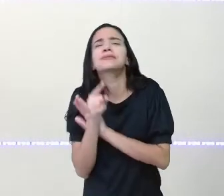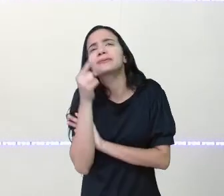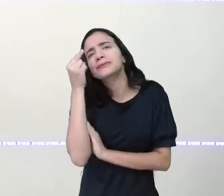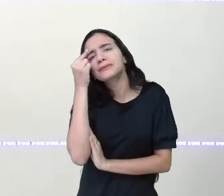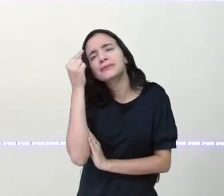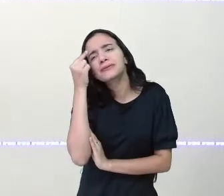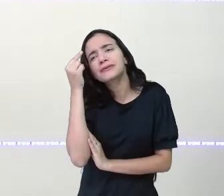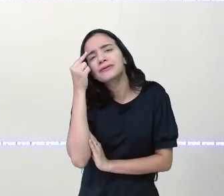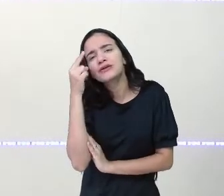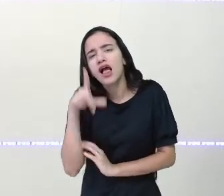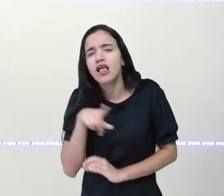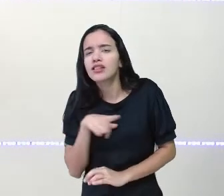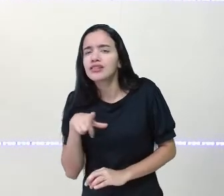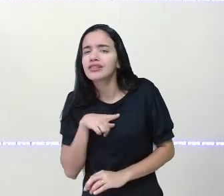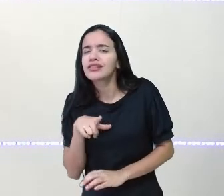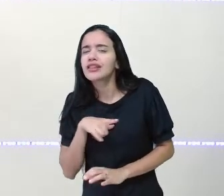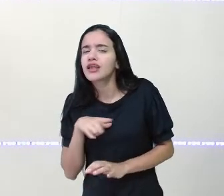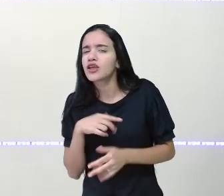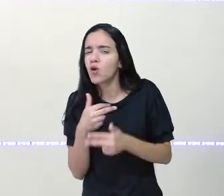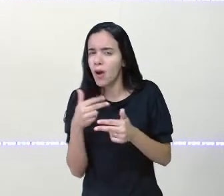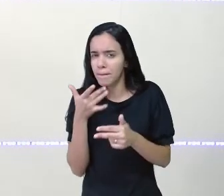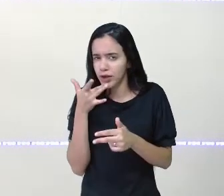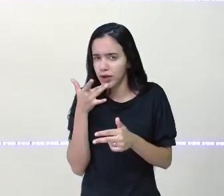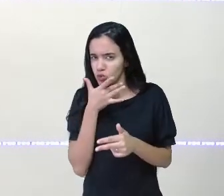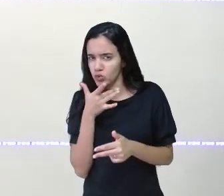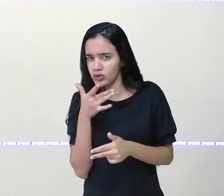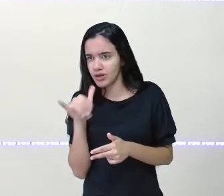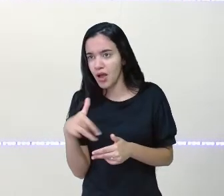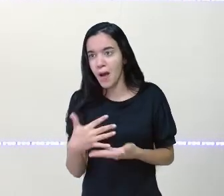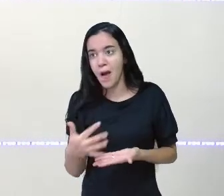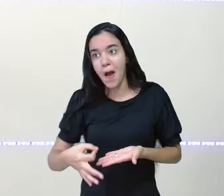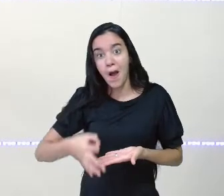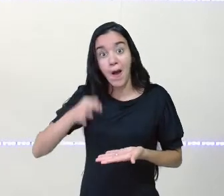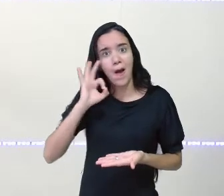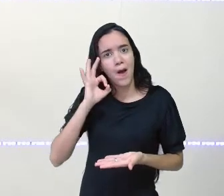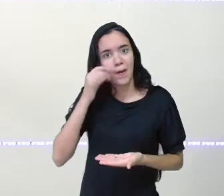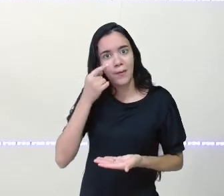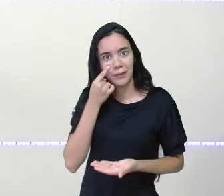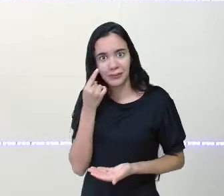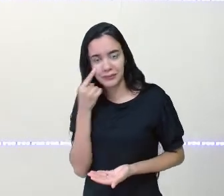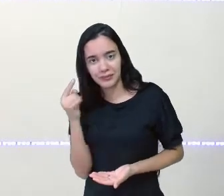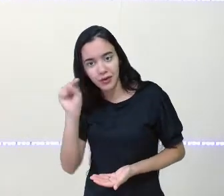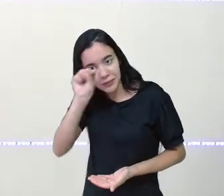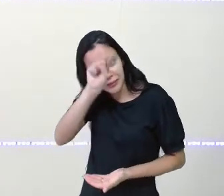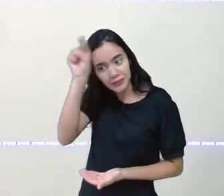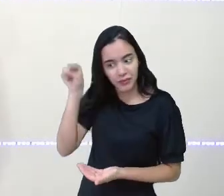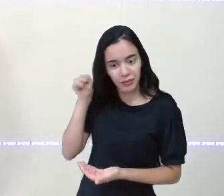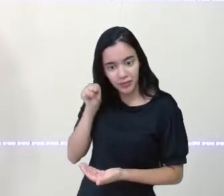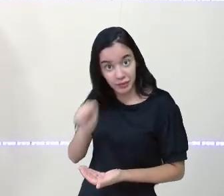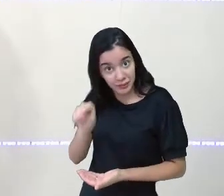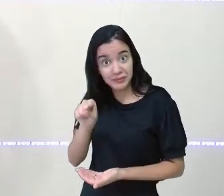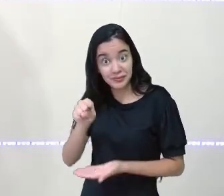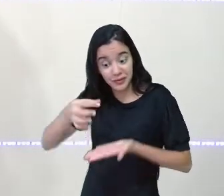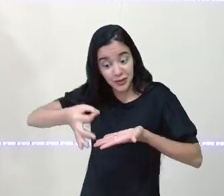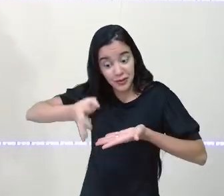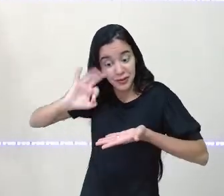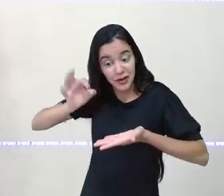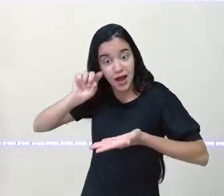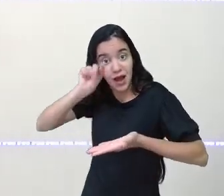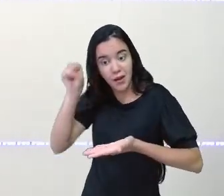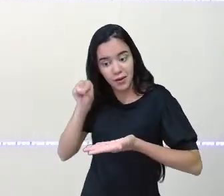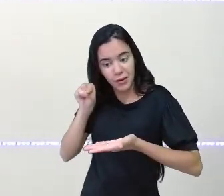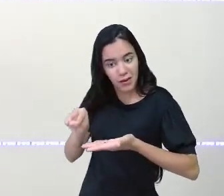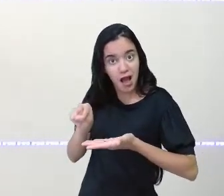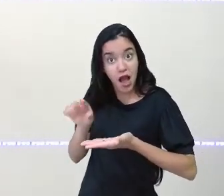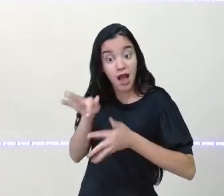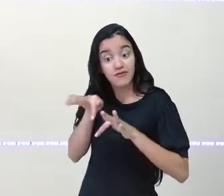prosa, existe coisa mais gostosa? E olha a alça da xícara. É um ponto de interrogação, porque ele finaliza